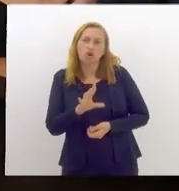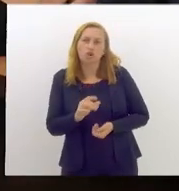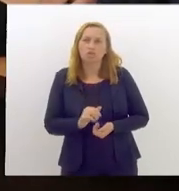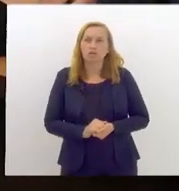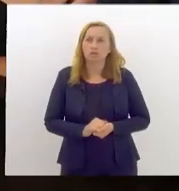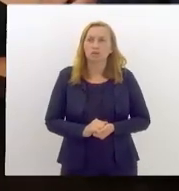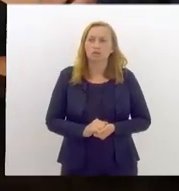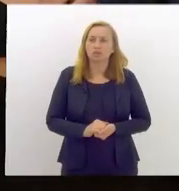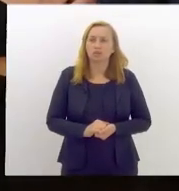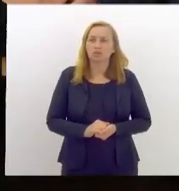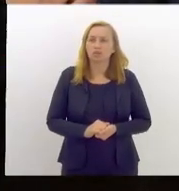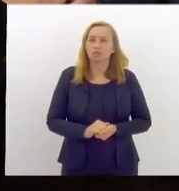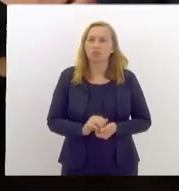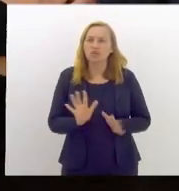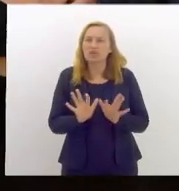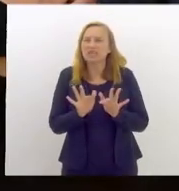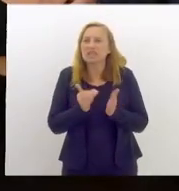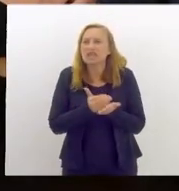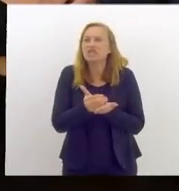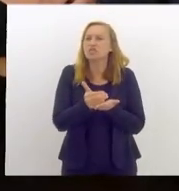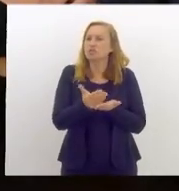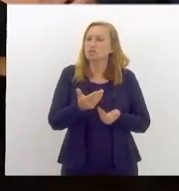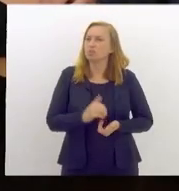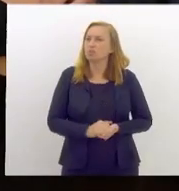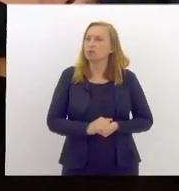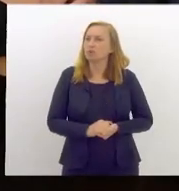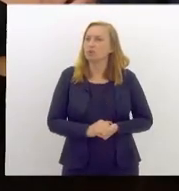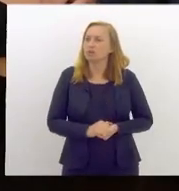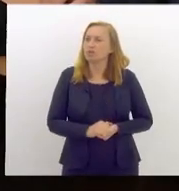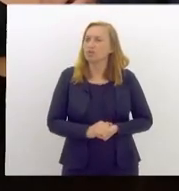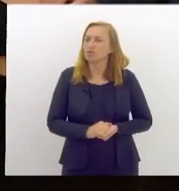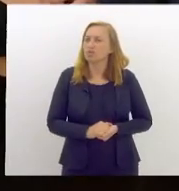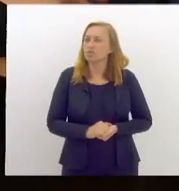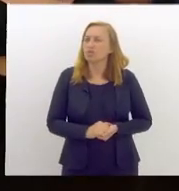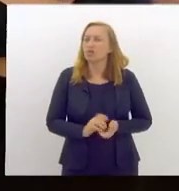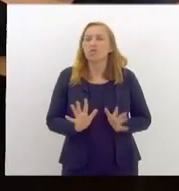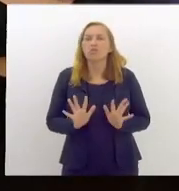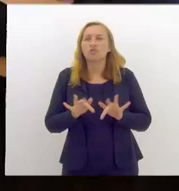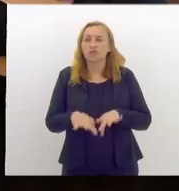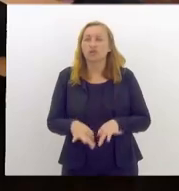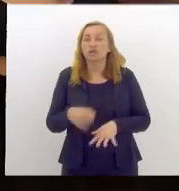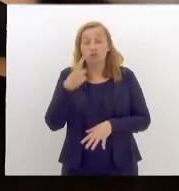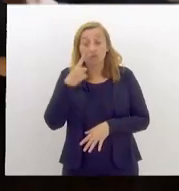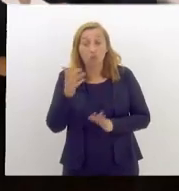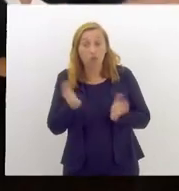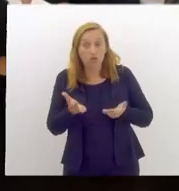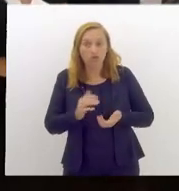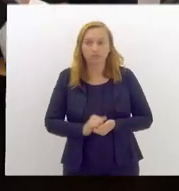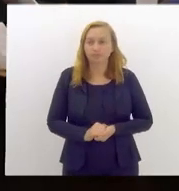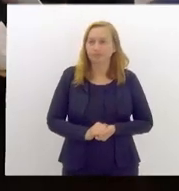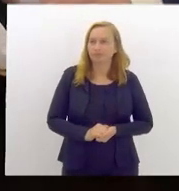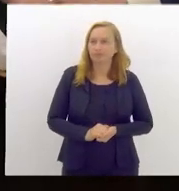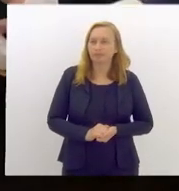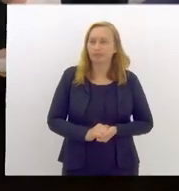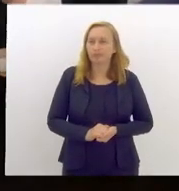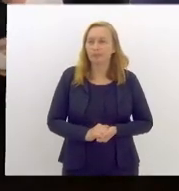a cereja do bolo é só o enfeite final do que a gente viu hoje